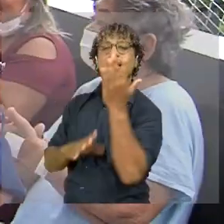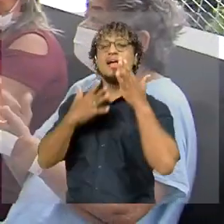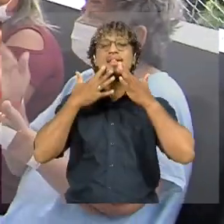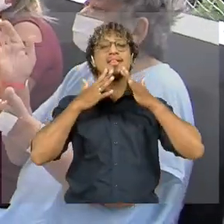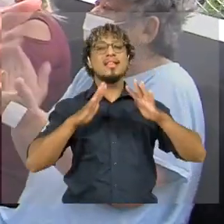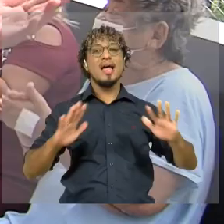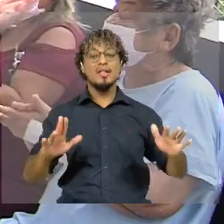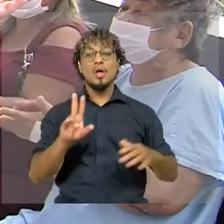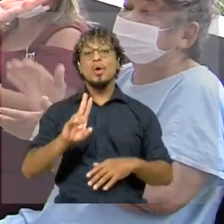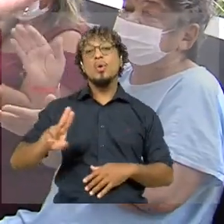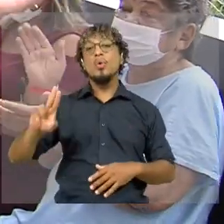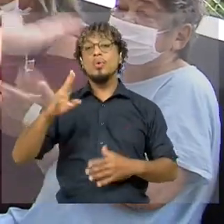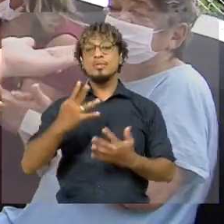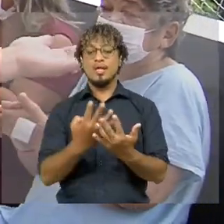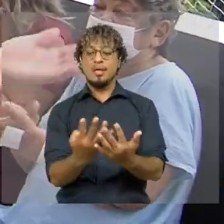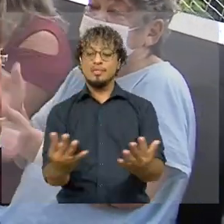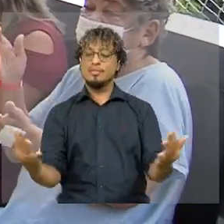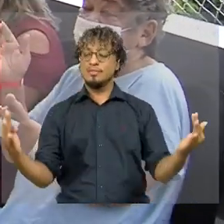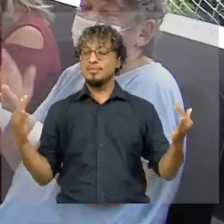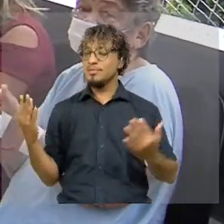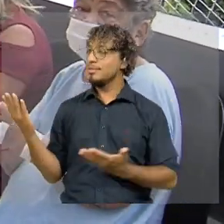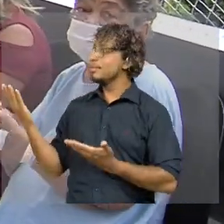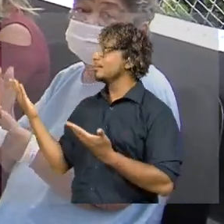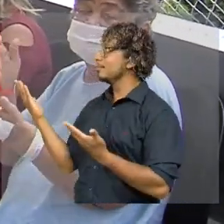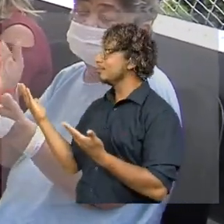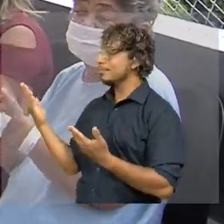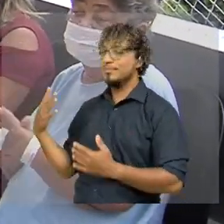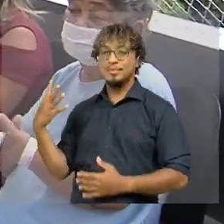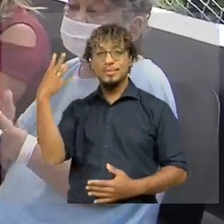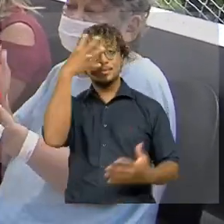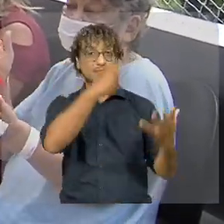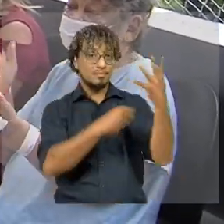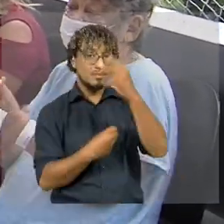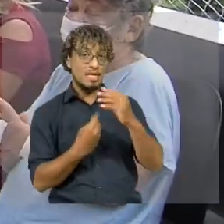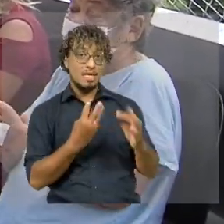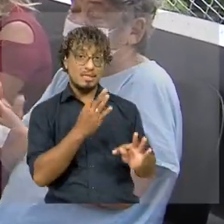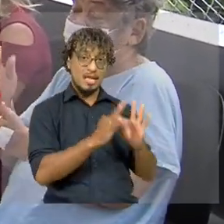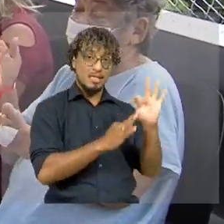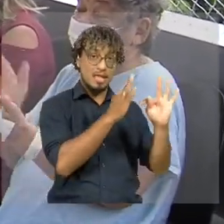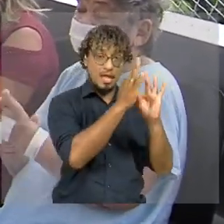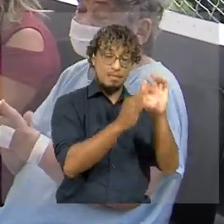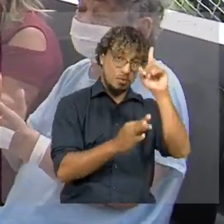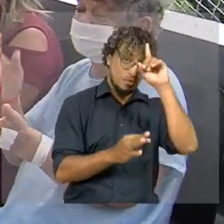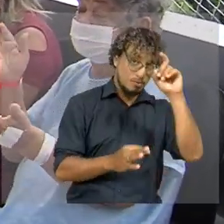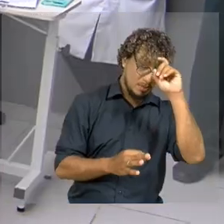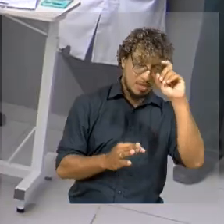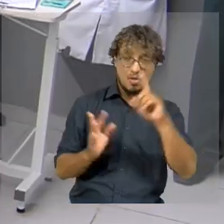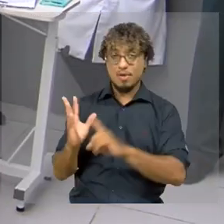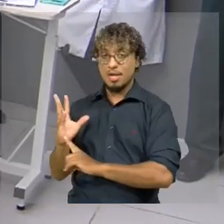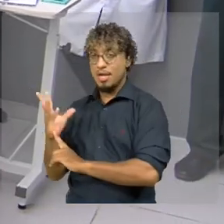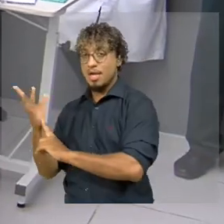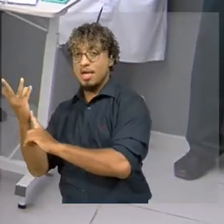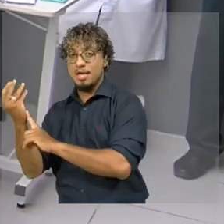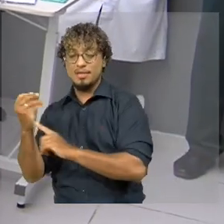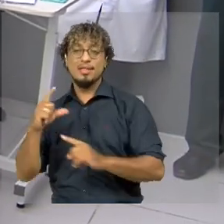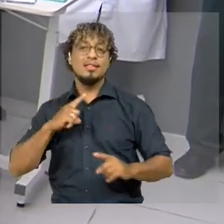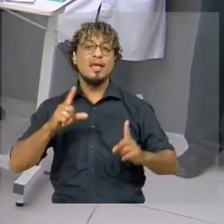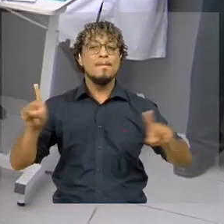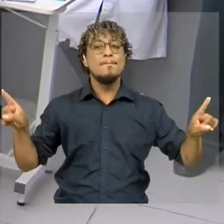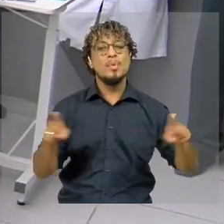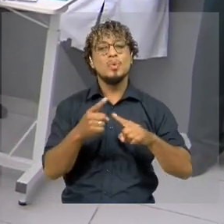Leito usa um cenário assim, belo, para unir tratamento convencional à arte. Tem